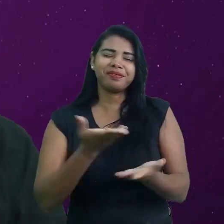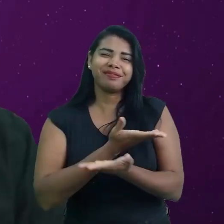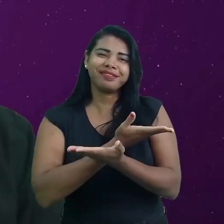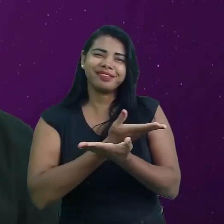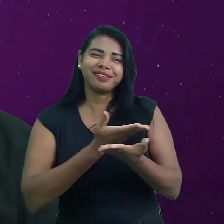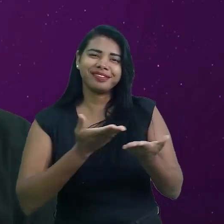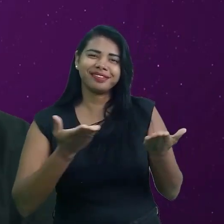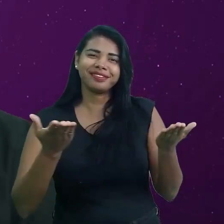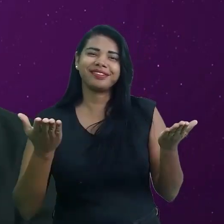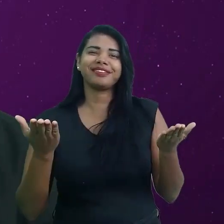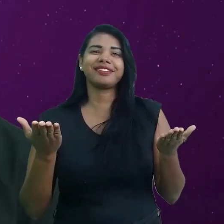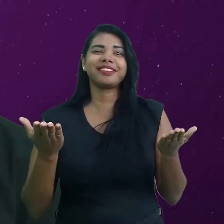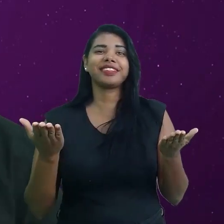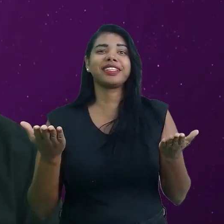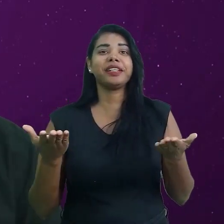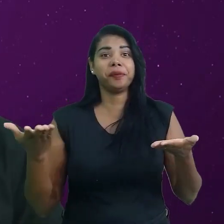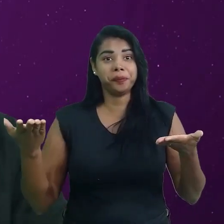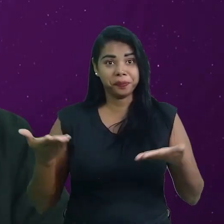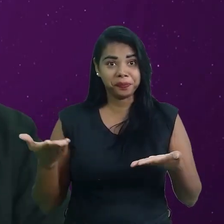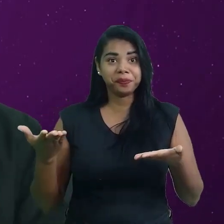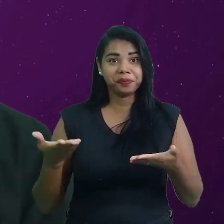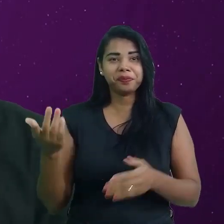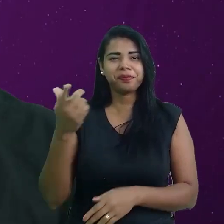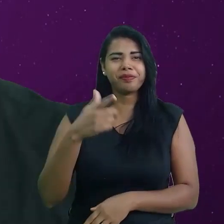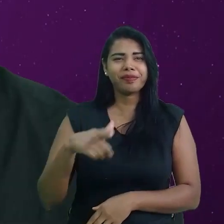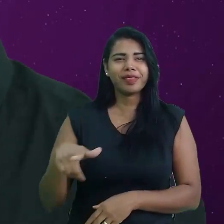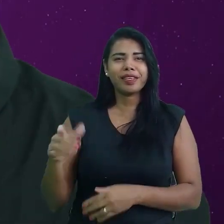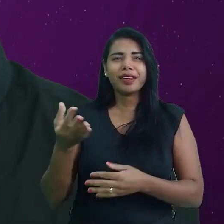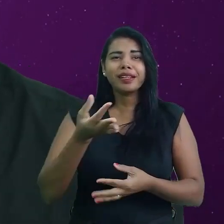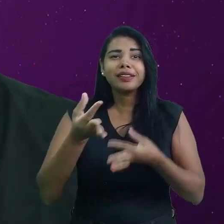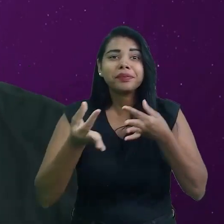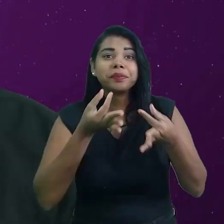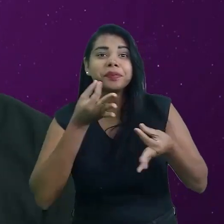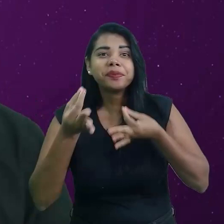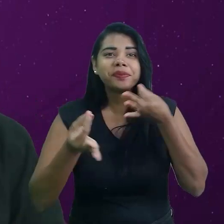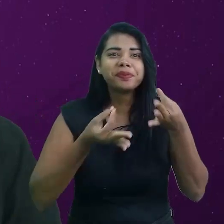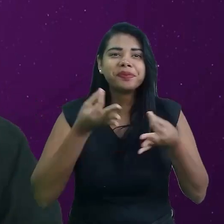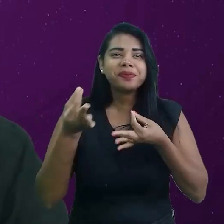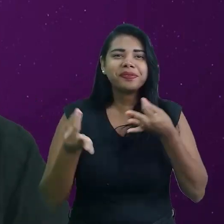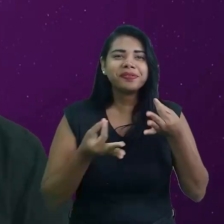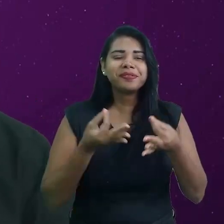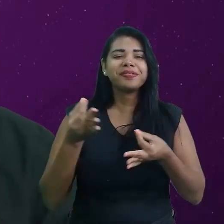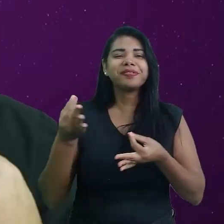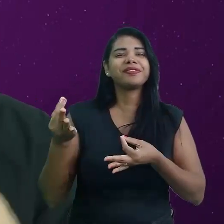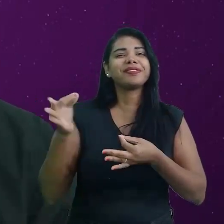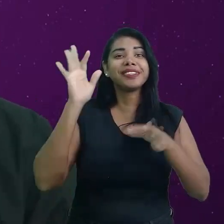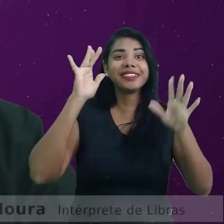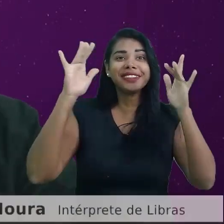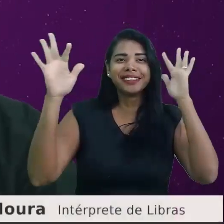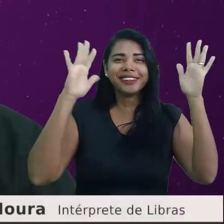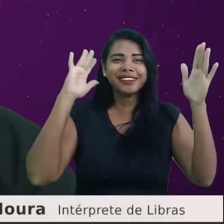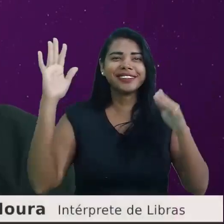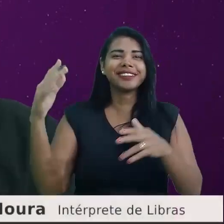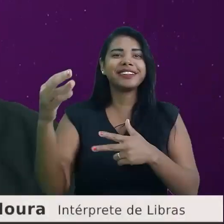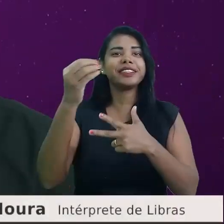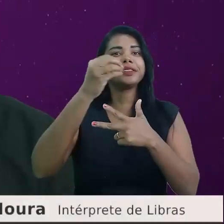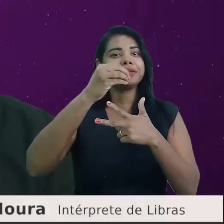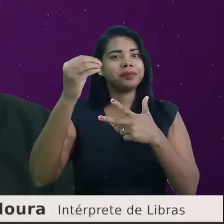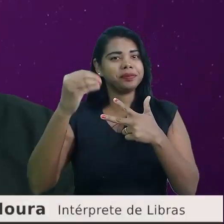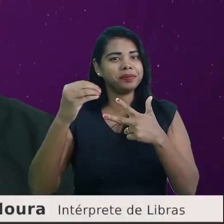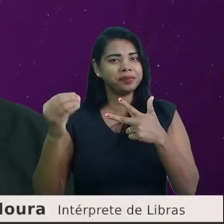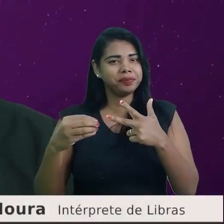Saudações, meus pequenos gafanhotos! Estamos aqui de volta com mais uma dica para o rumo da sua aprovação